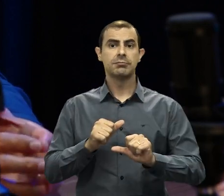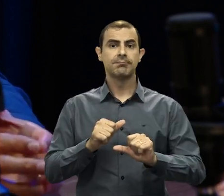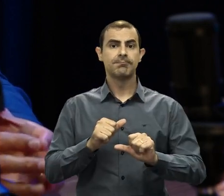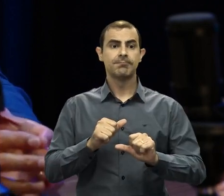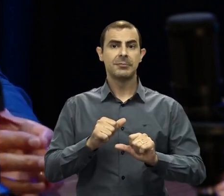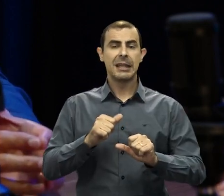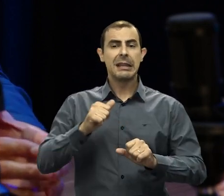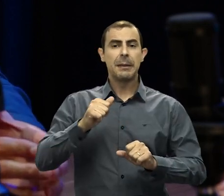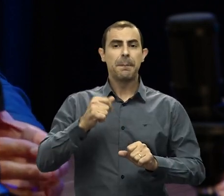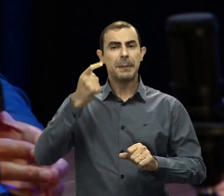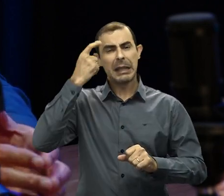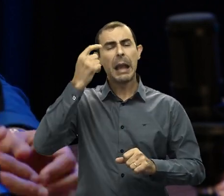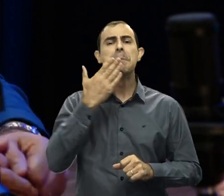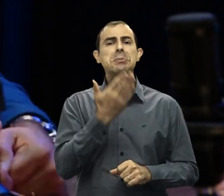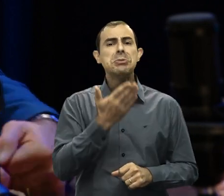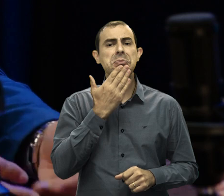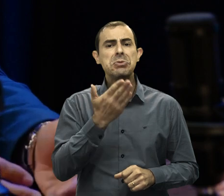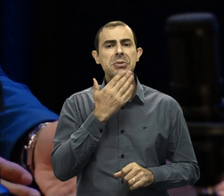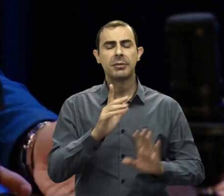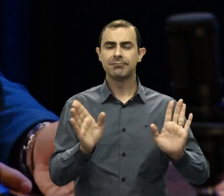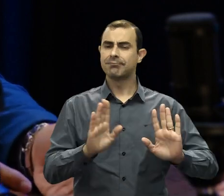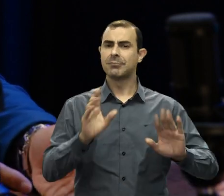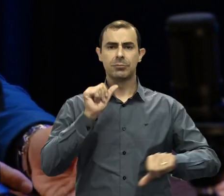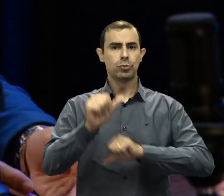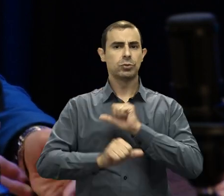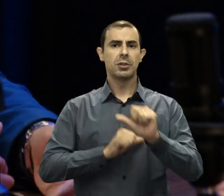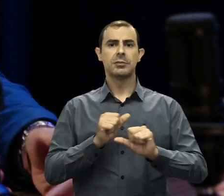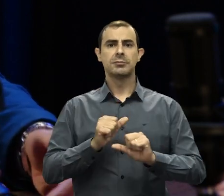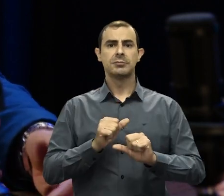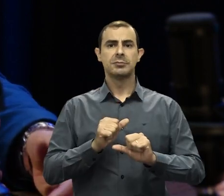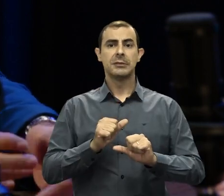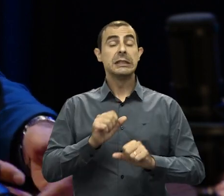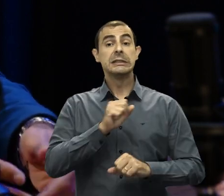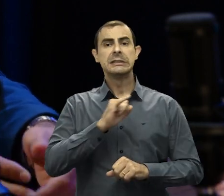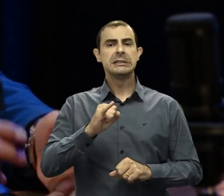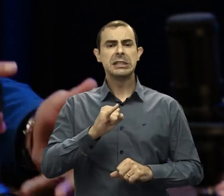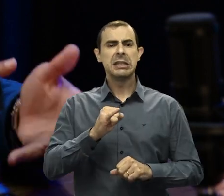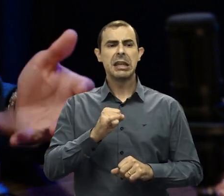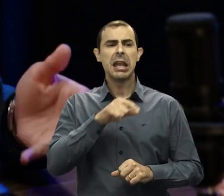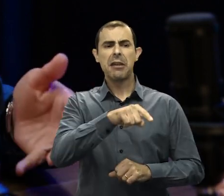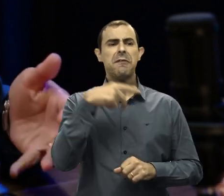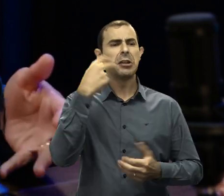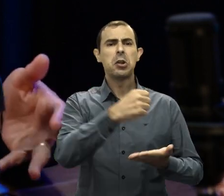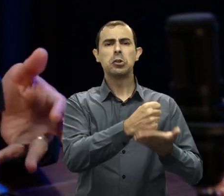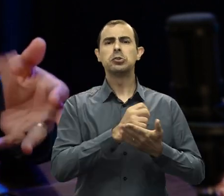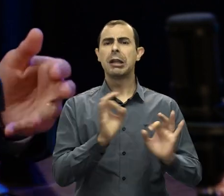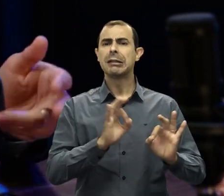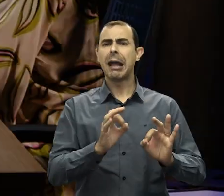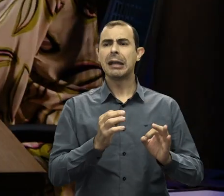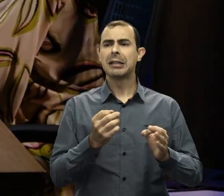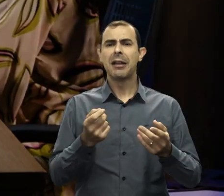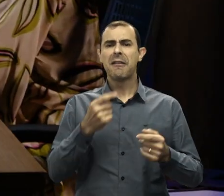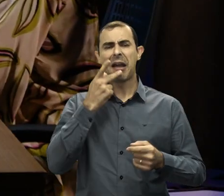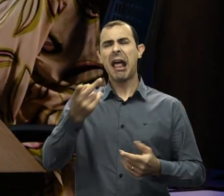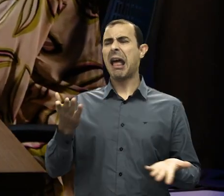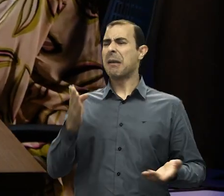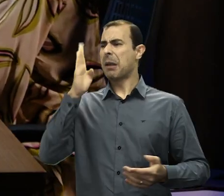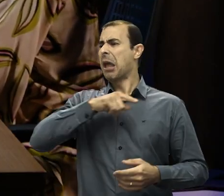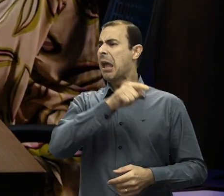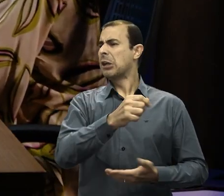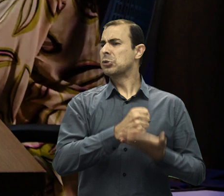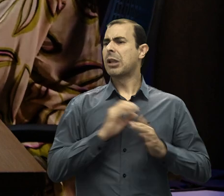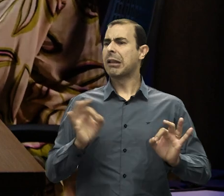Essa concepção precisa mudar, de você ir lá e pedir algo, aí se não recebe, eu saio falando mal, ninguém ajuda, ninguém isso,